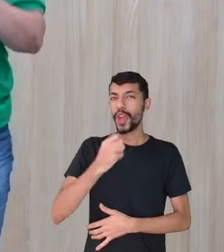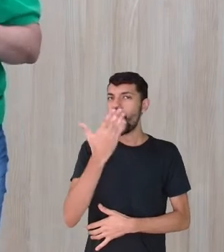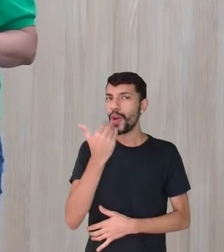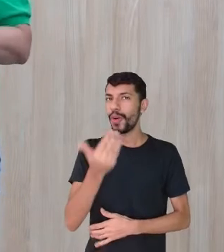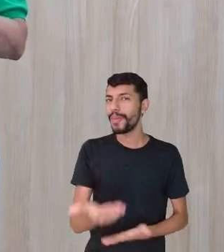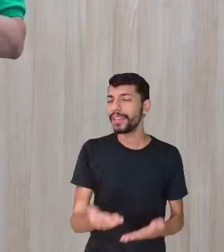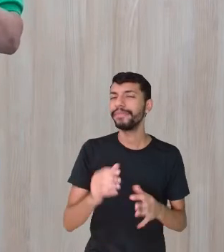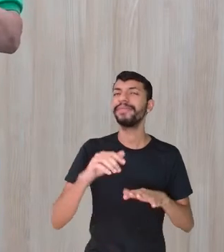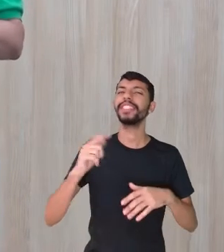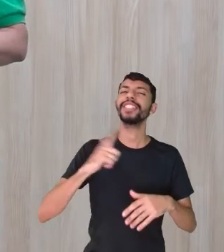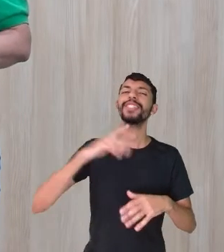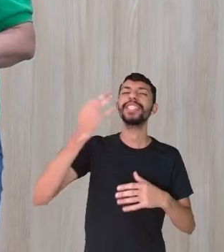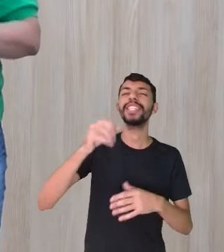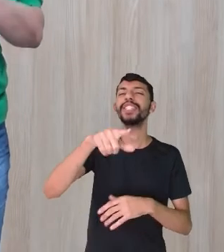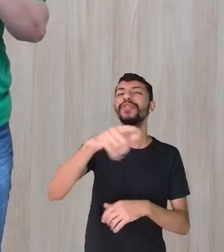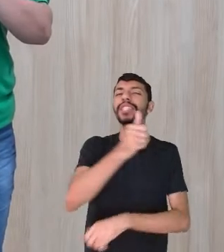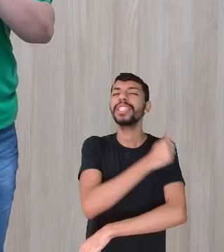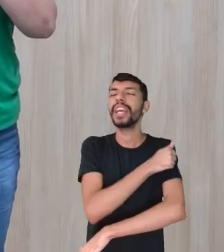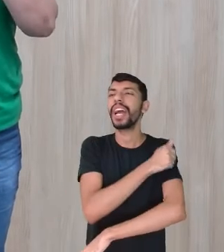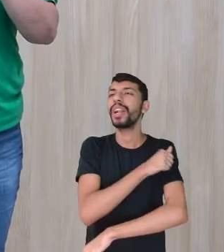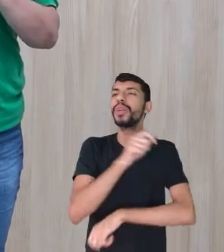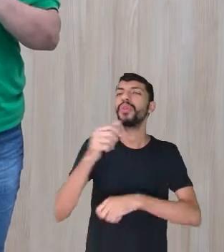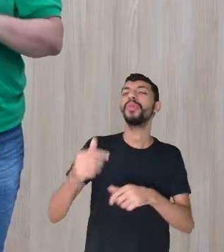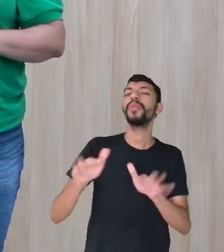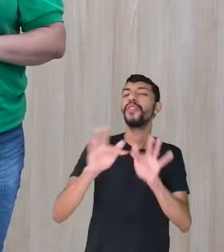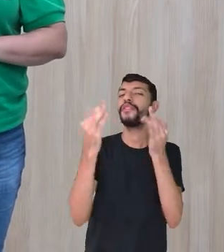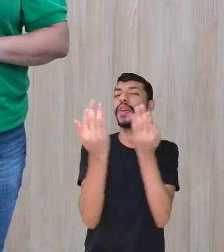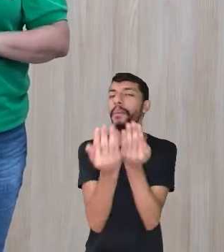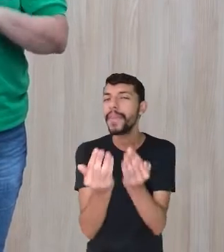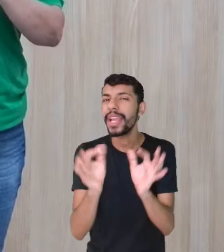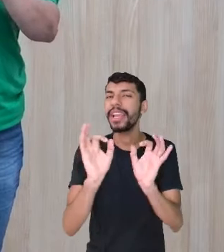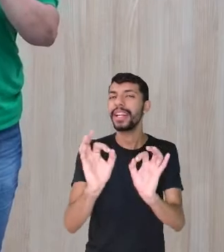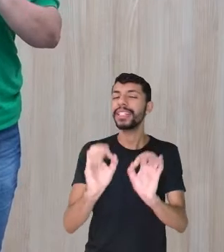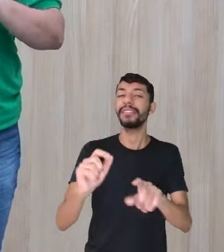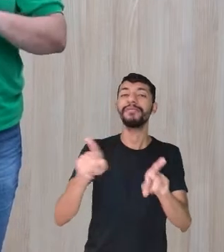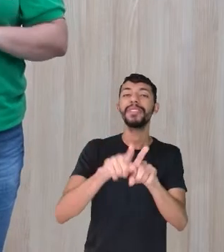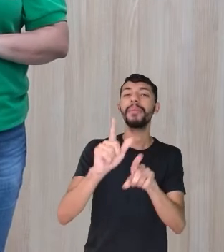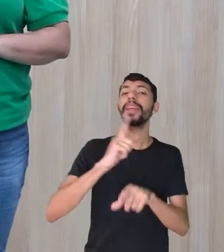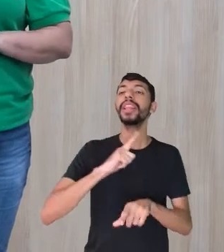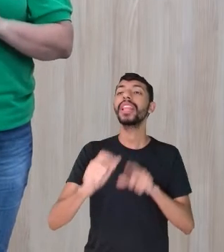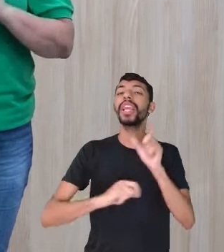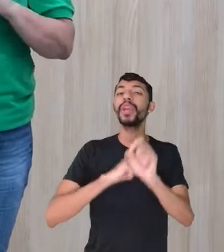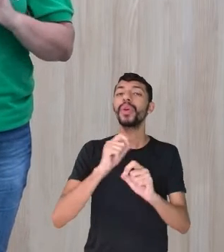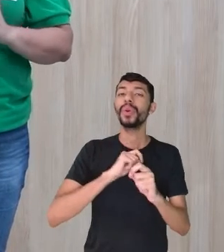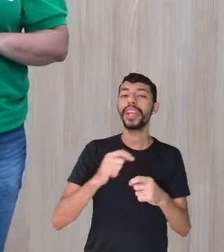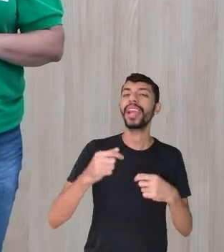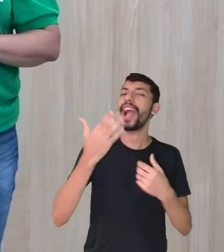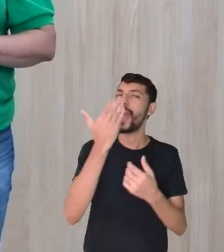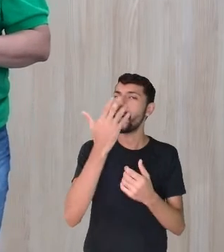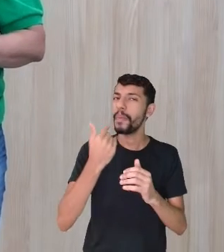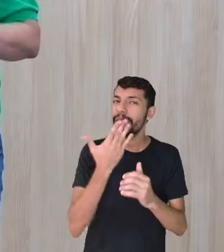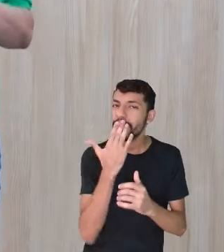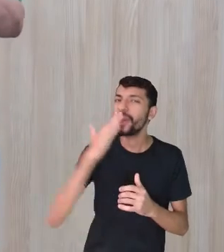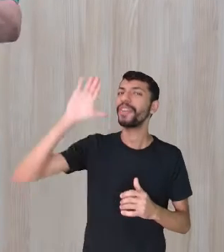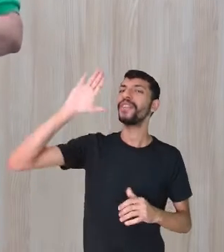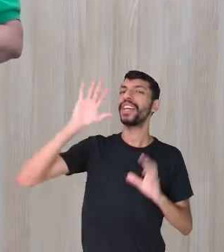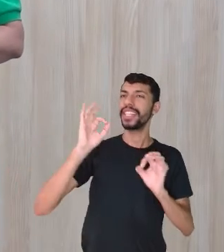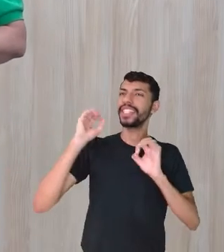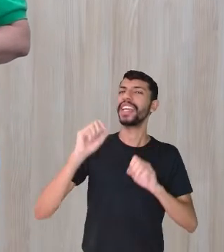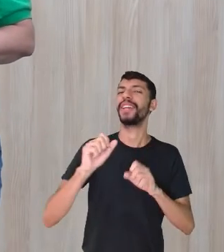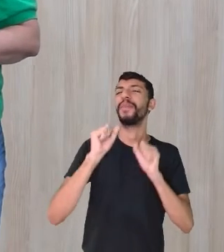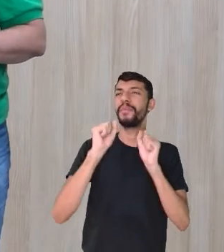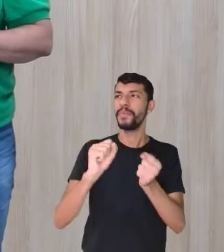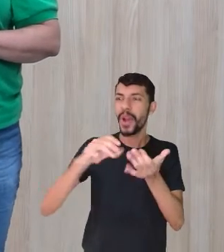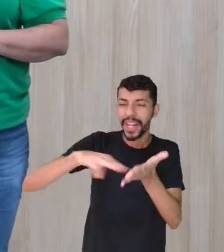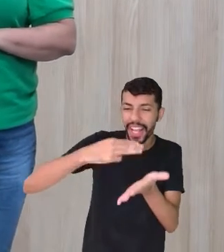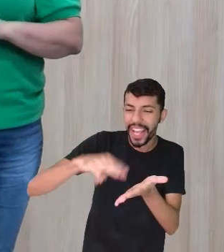garanto que você, aluno, aluna, pai, mãe responsável, tem também os seus pratos prediletos. Fala aí